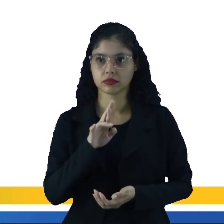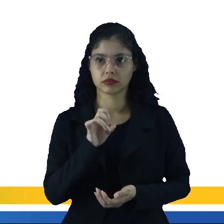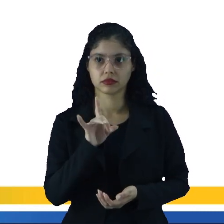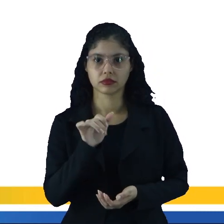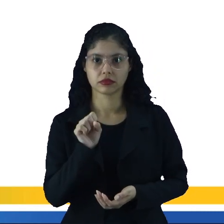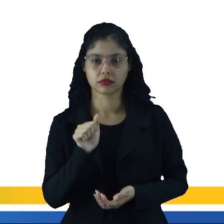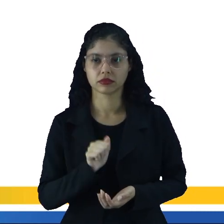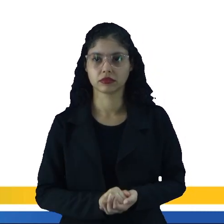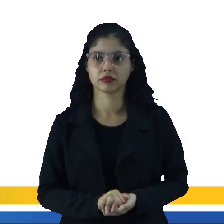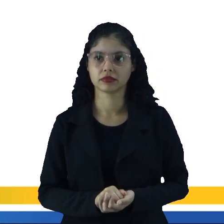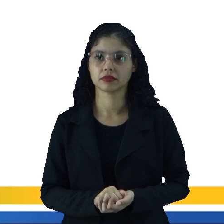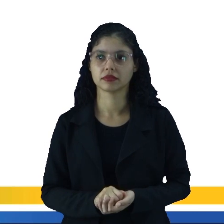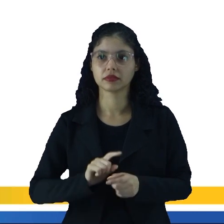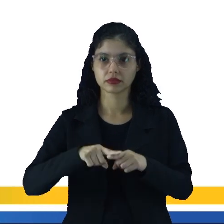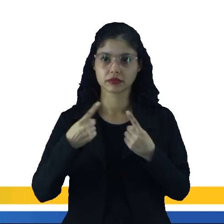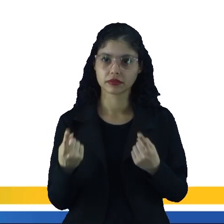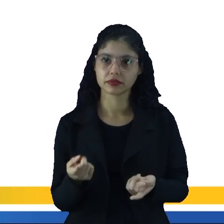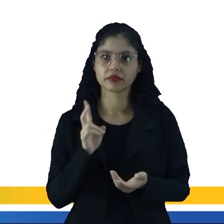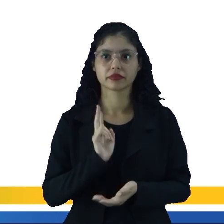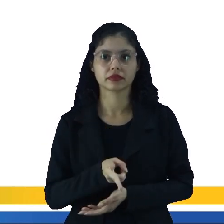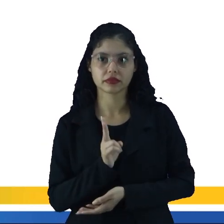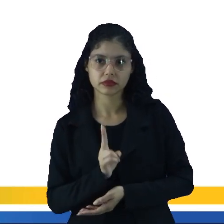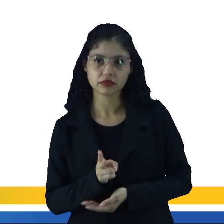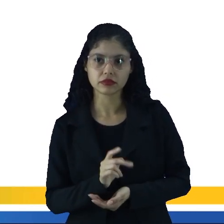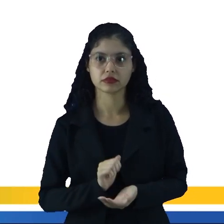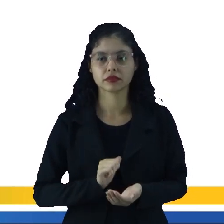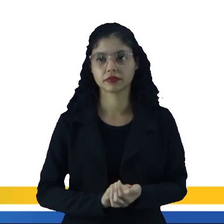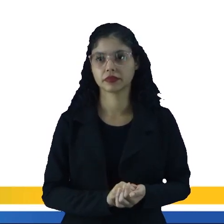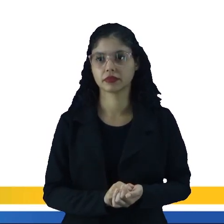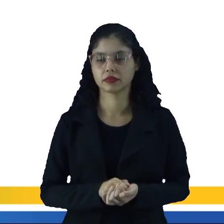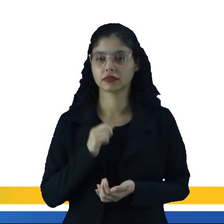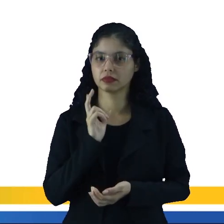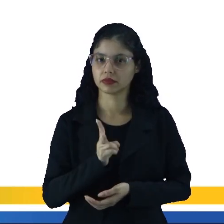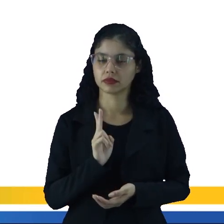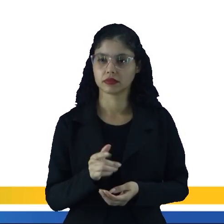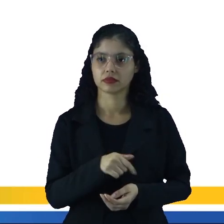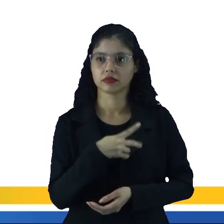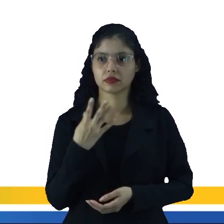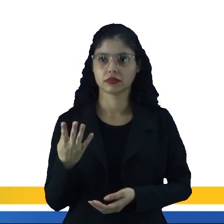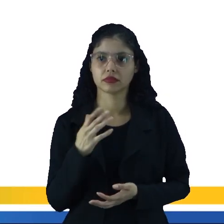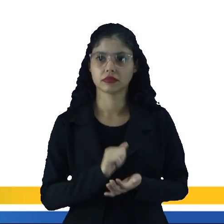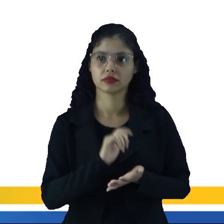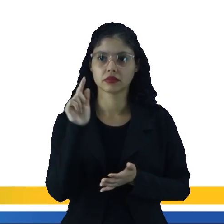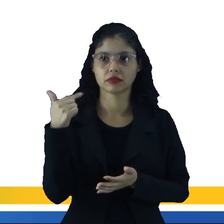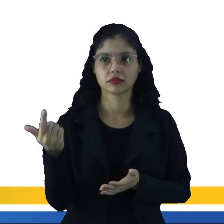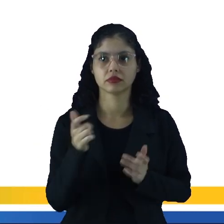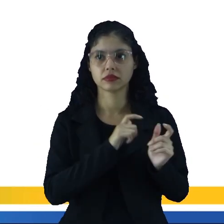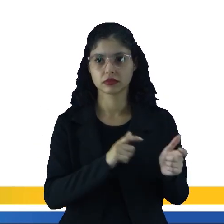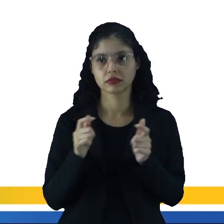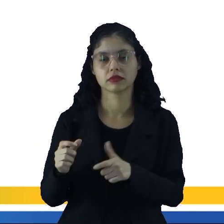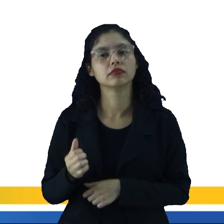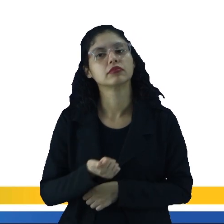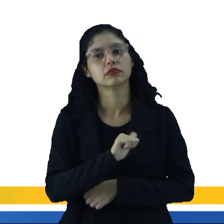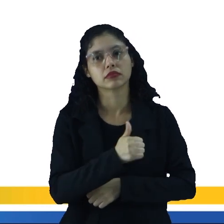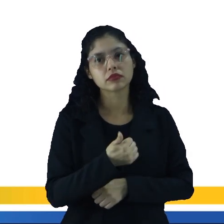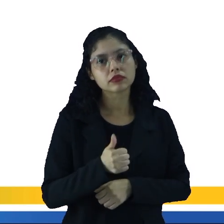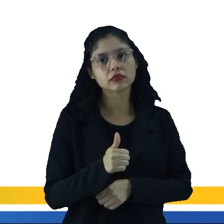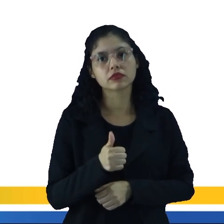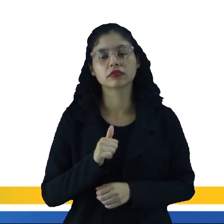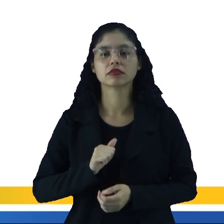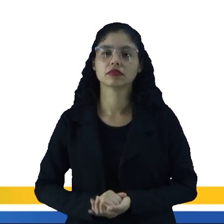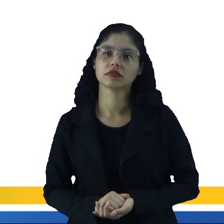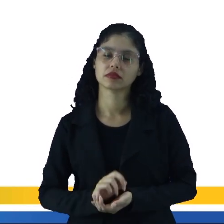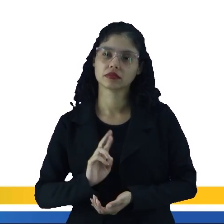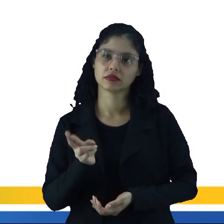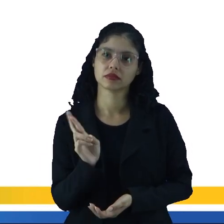certo? Mas a mesma mercadoria e a mesma quantidade em outro lugar